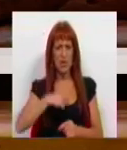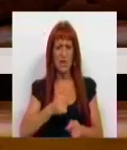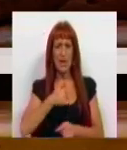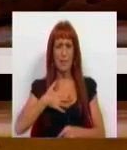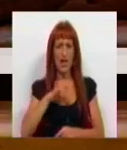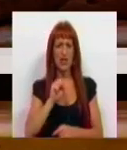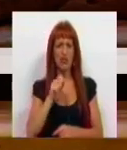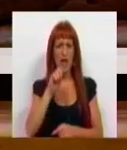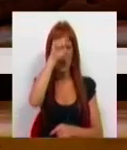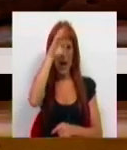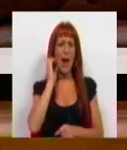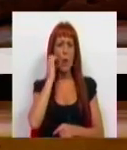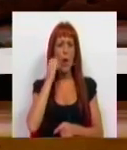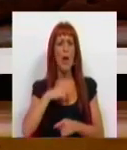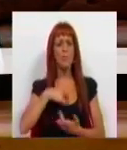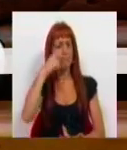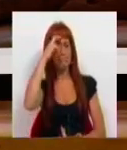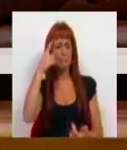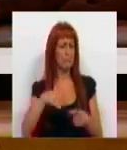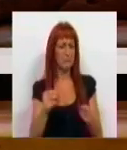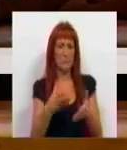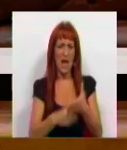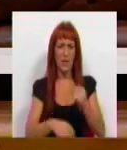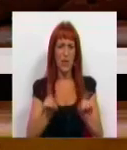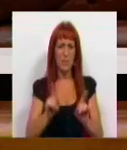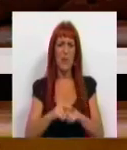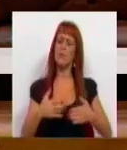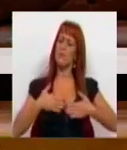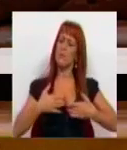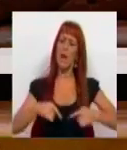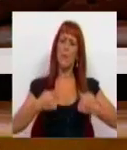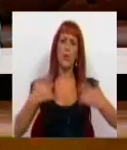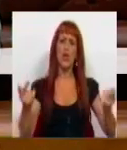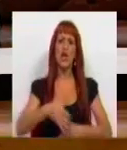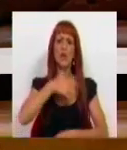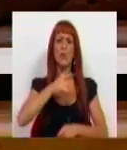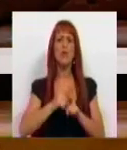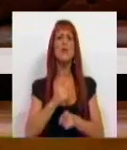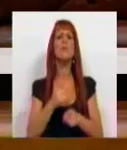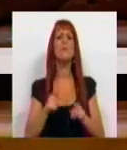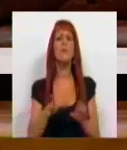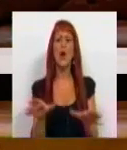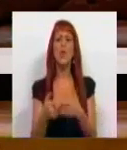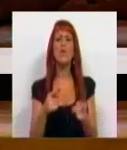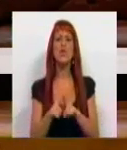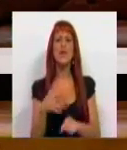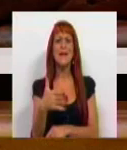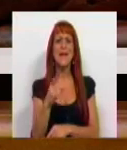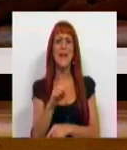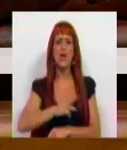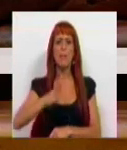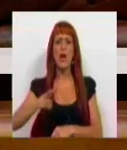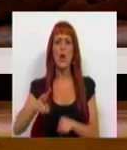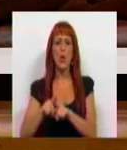do GES em Angola, e resolveu, sem advogados e voluntariamente, explicar o destino da comissão de 16 milhões e